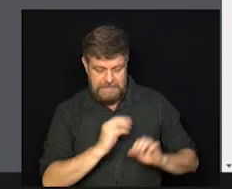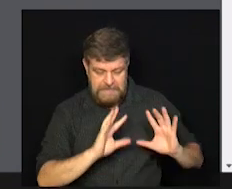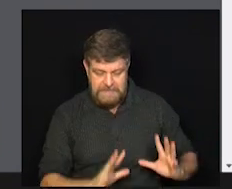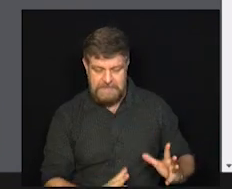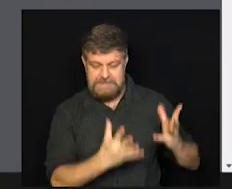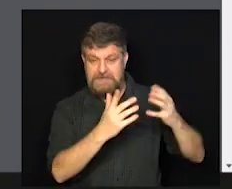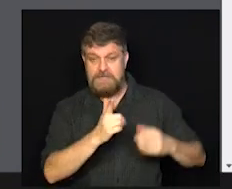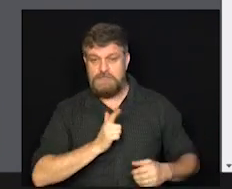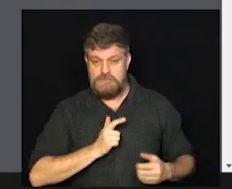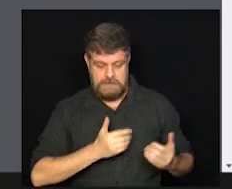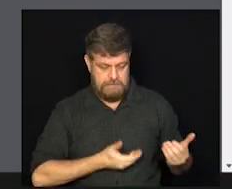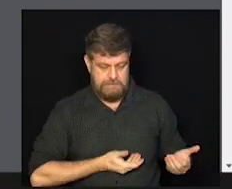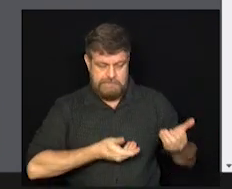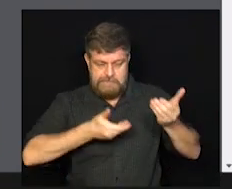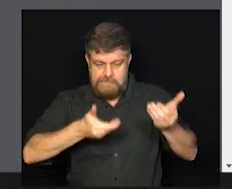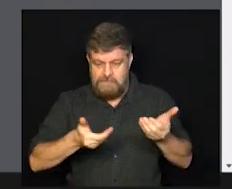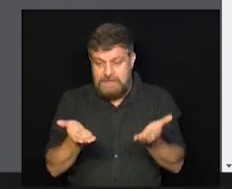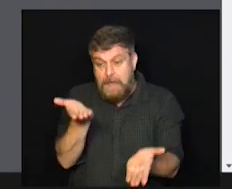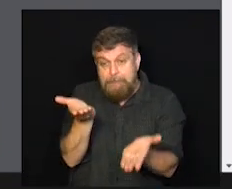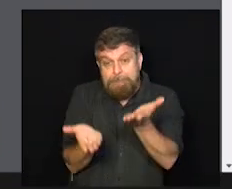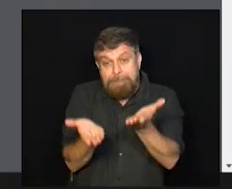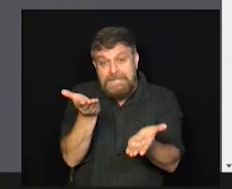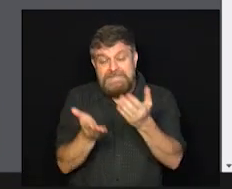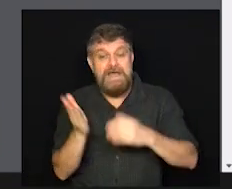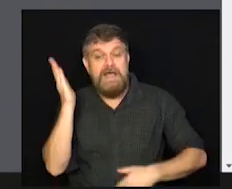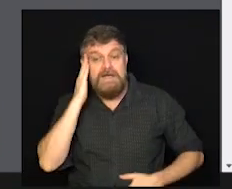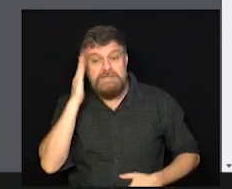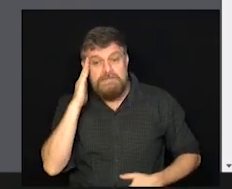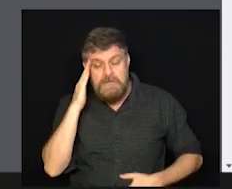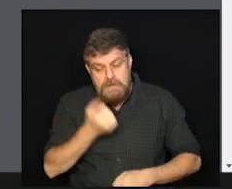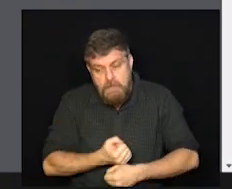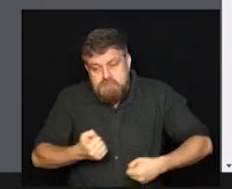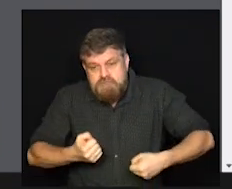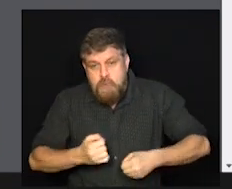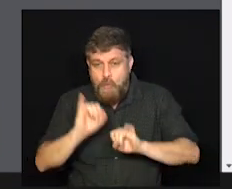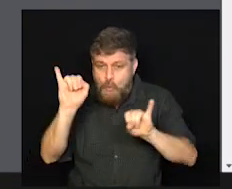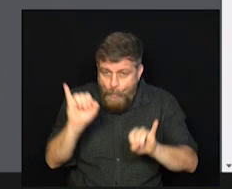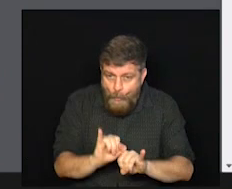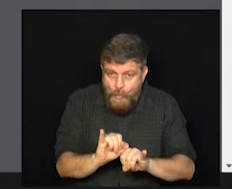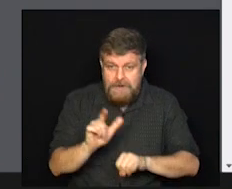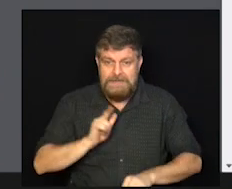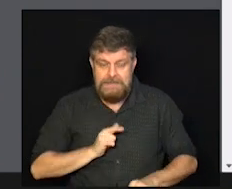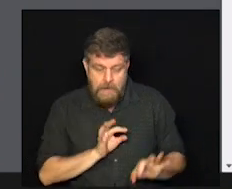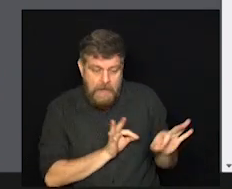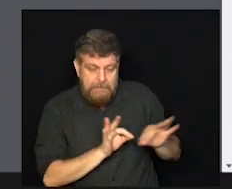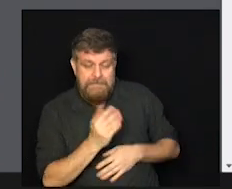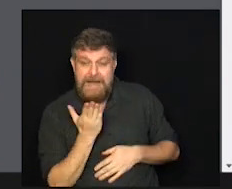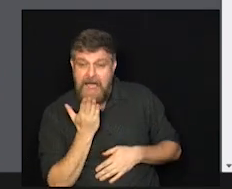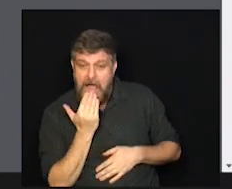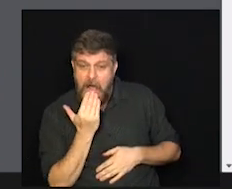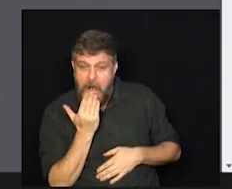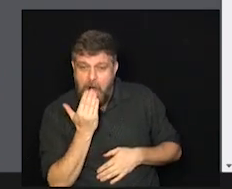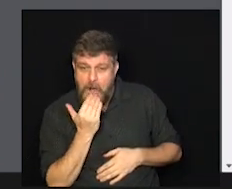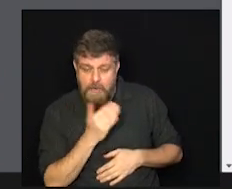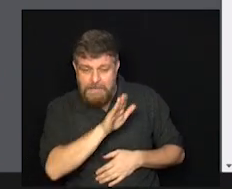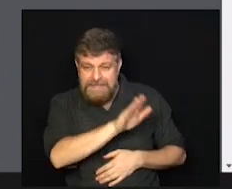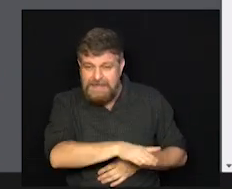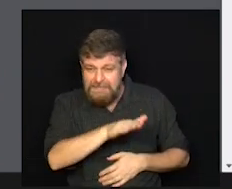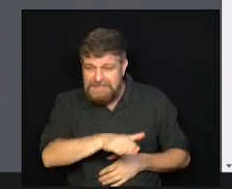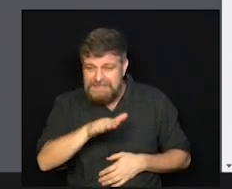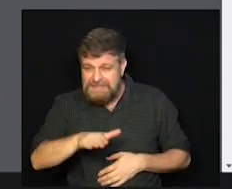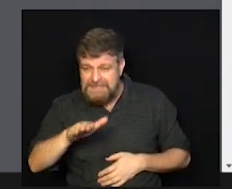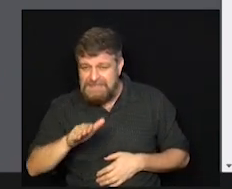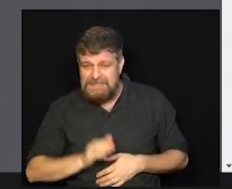se fazia um acompanhamento nutricional, ajudava a partir de alimentos simples do cotidiano, do dia a dia, acessíveis, a